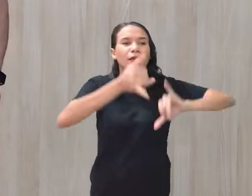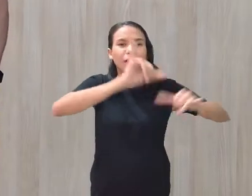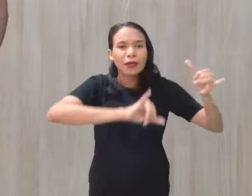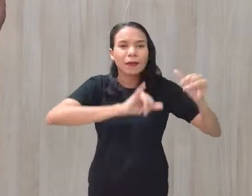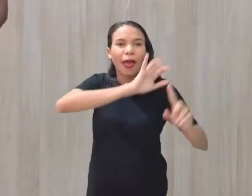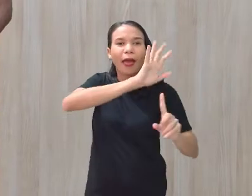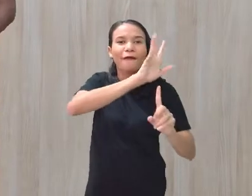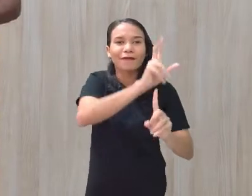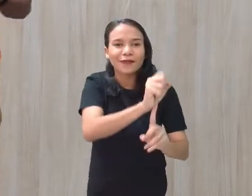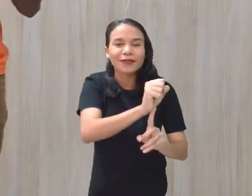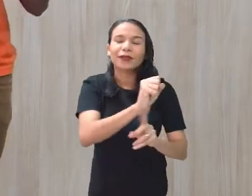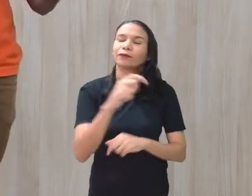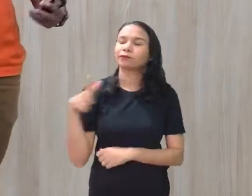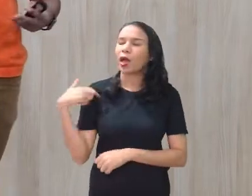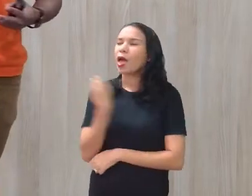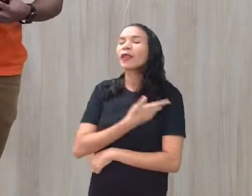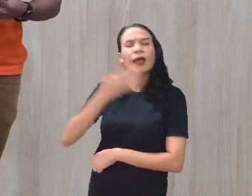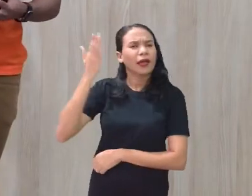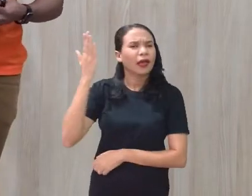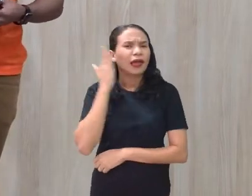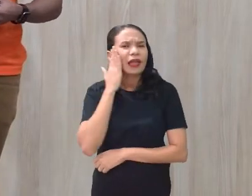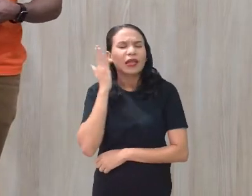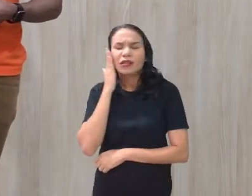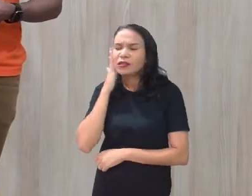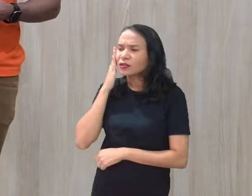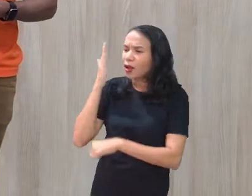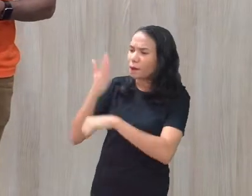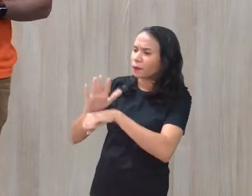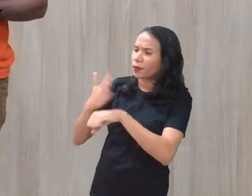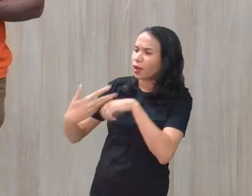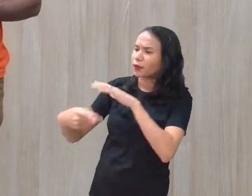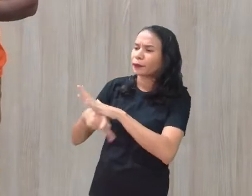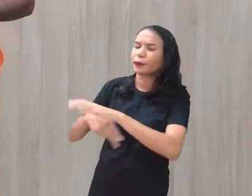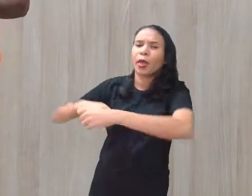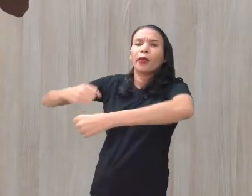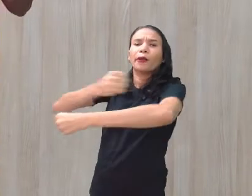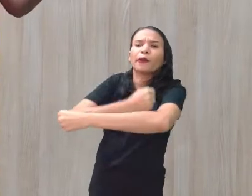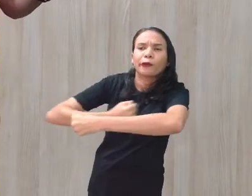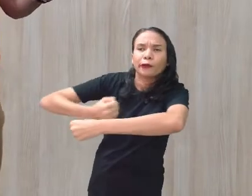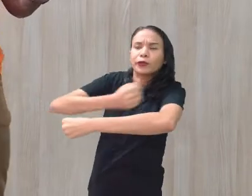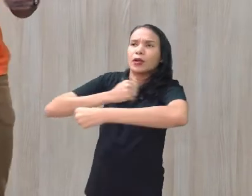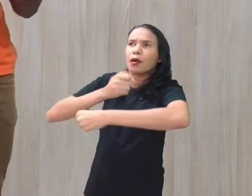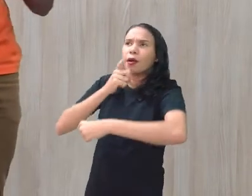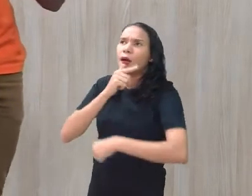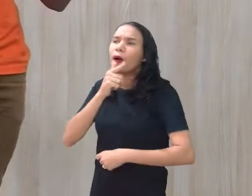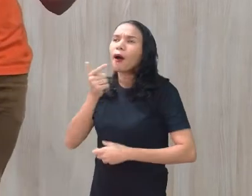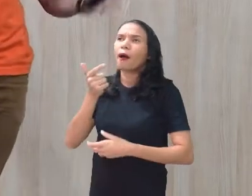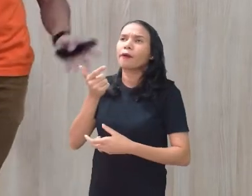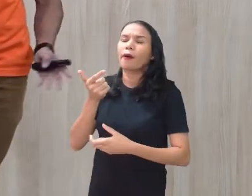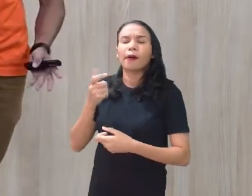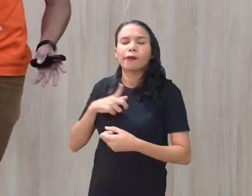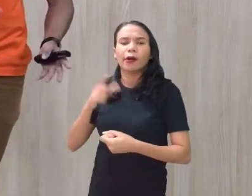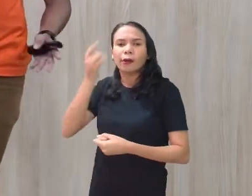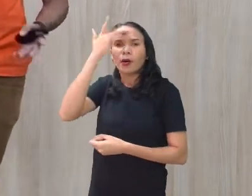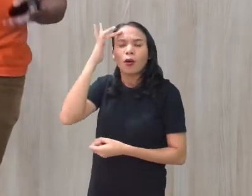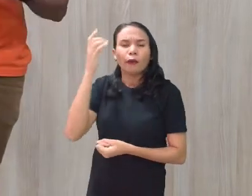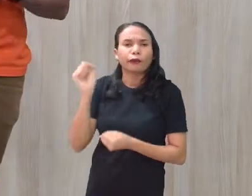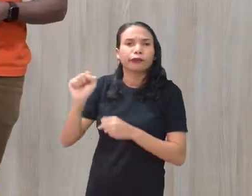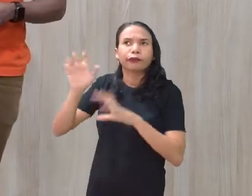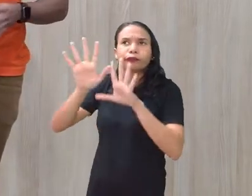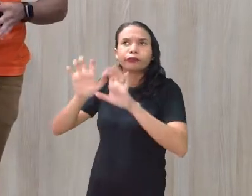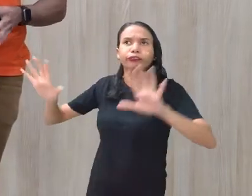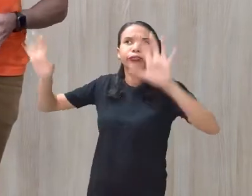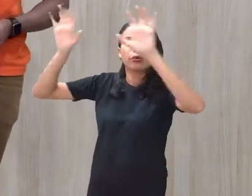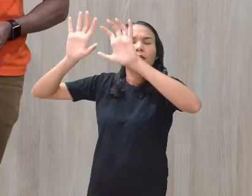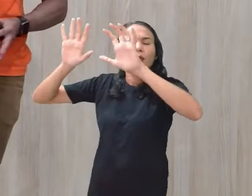física. Às vezes a gente entende tanto algo relacionado à cozinha, à água, à evaporação. A gente está